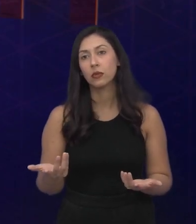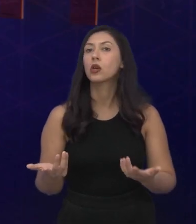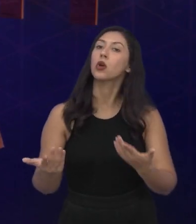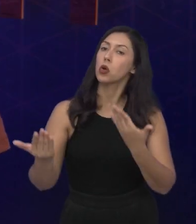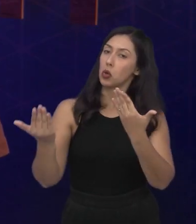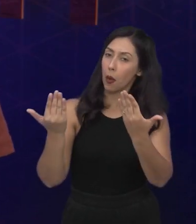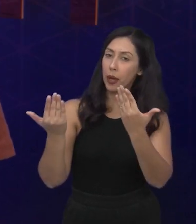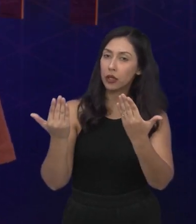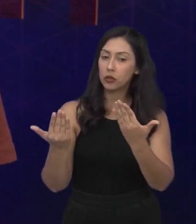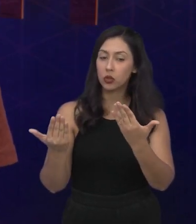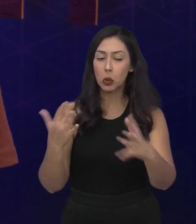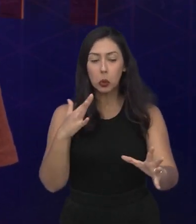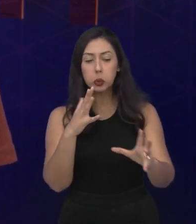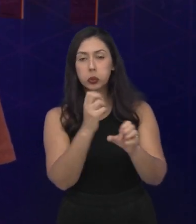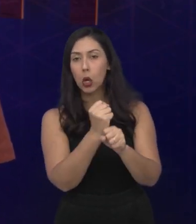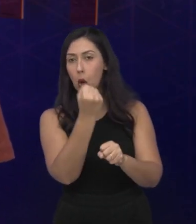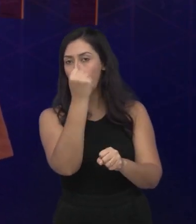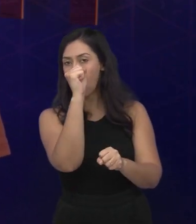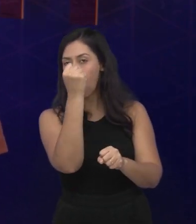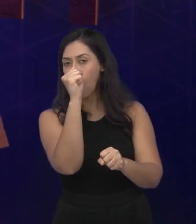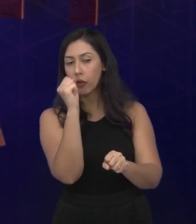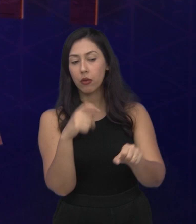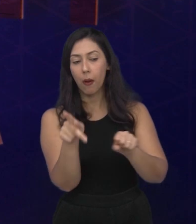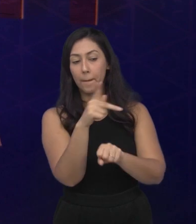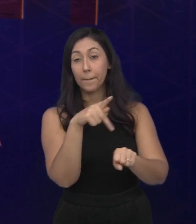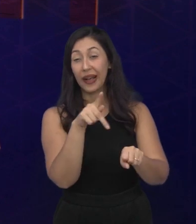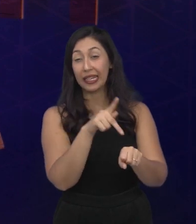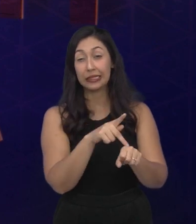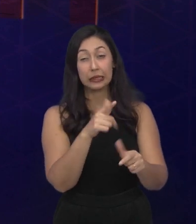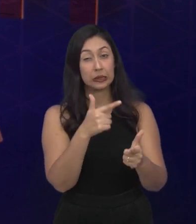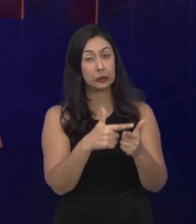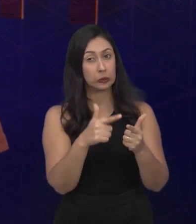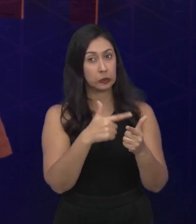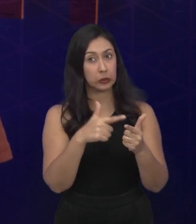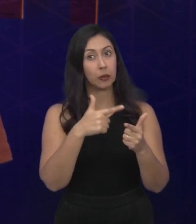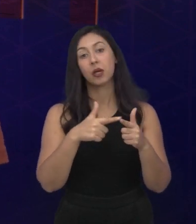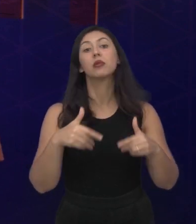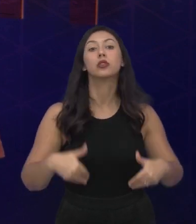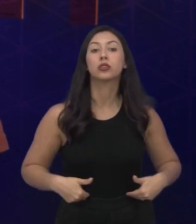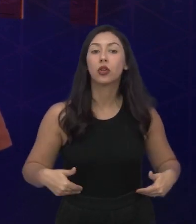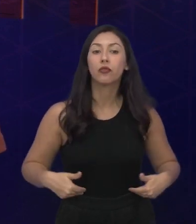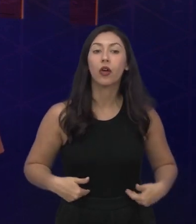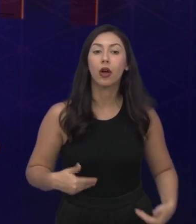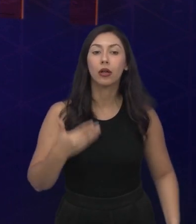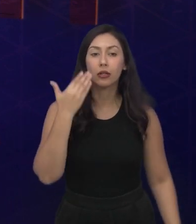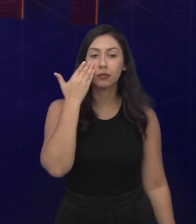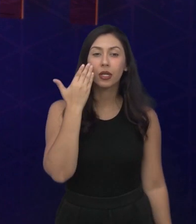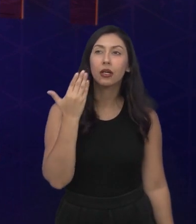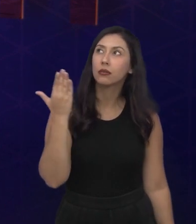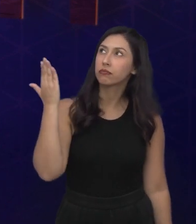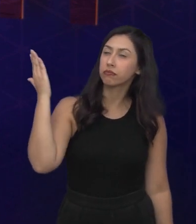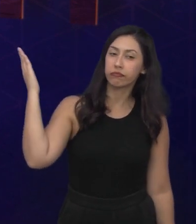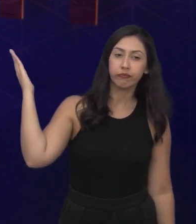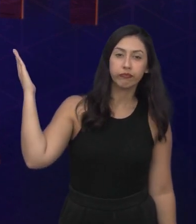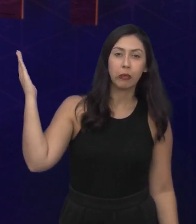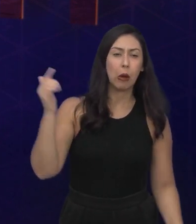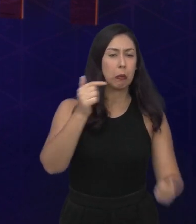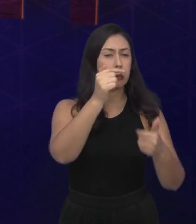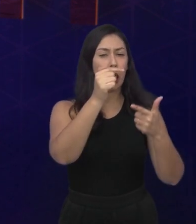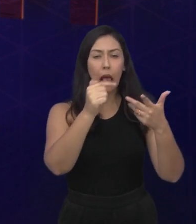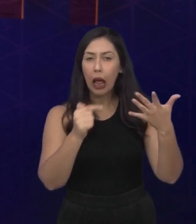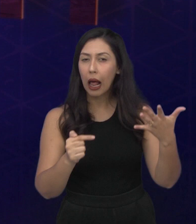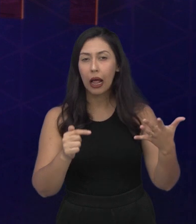pegando os 8 países que tem mais problema de fome, né? Que é o Iêmen, o